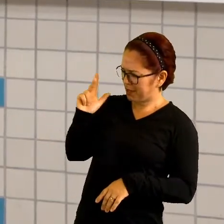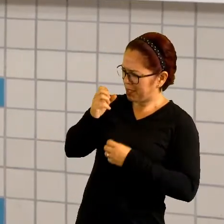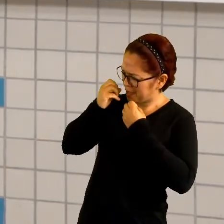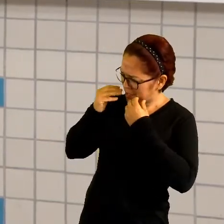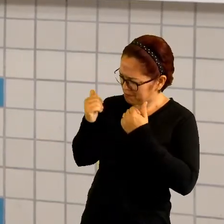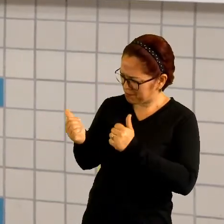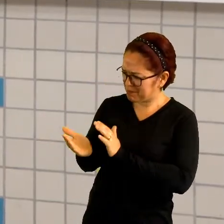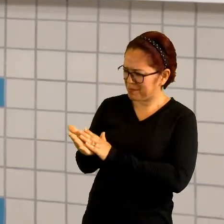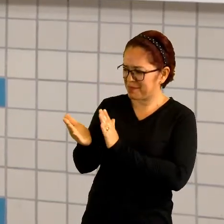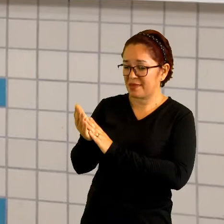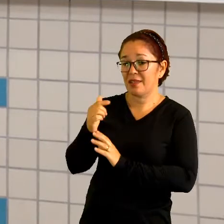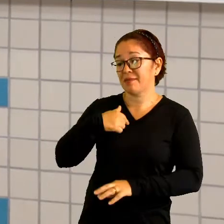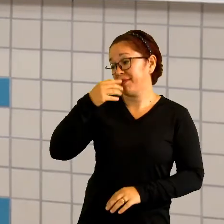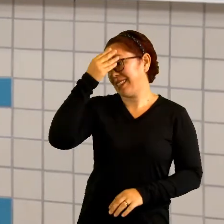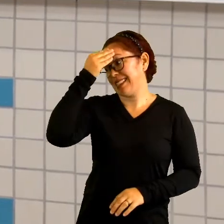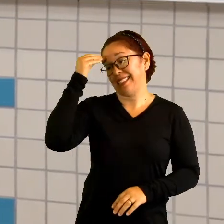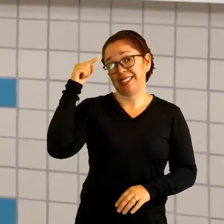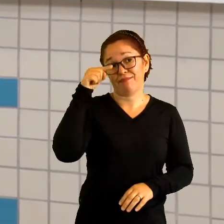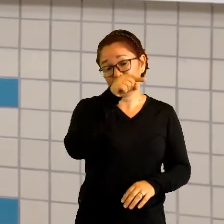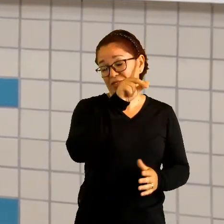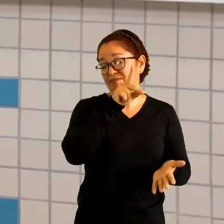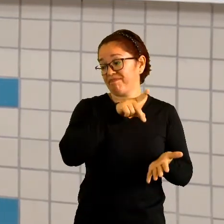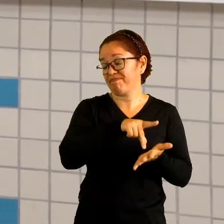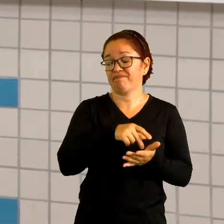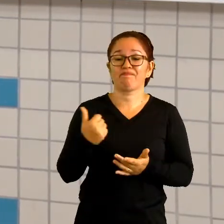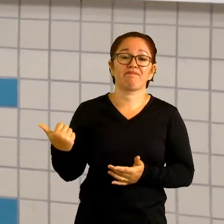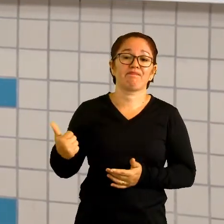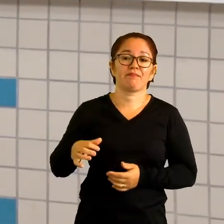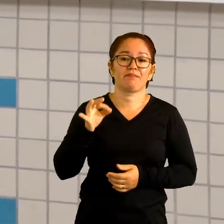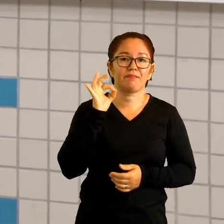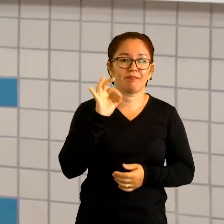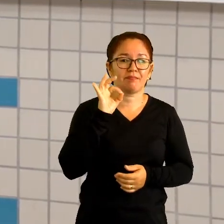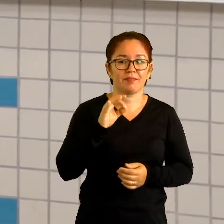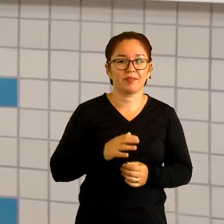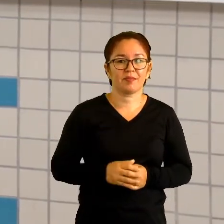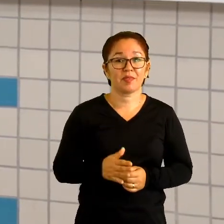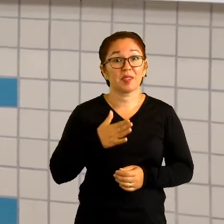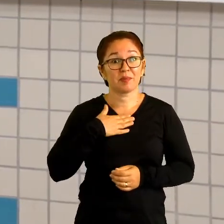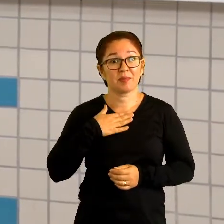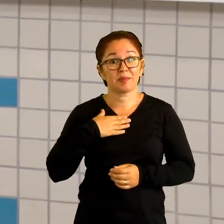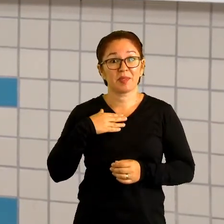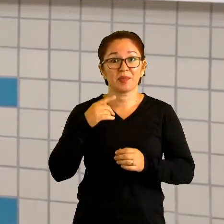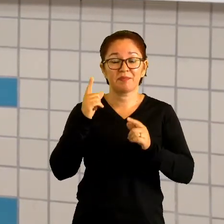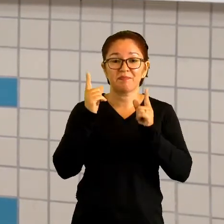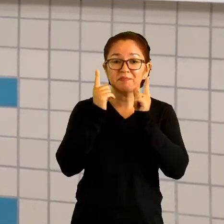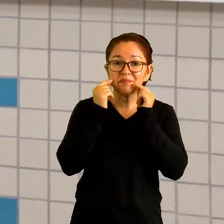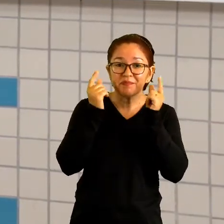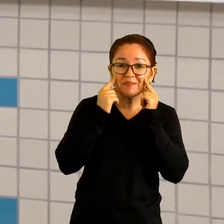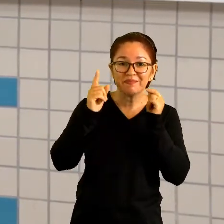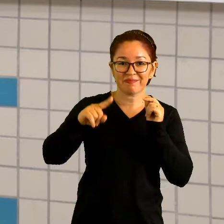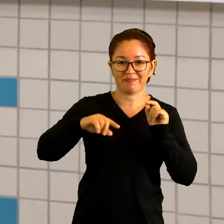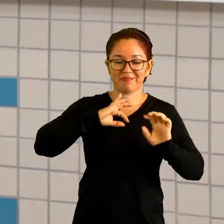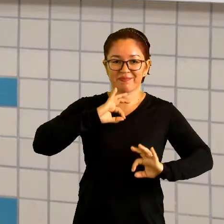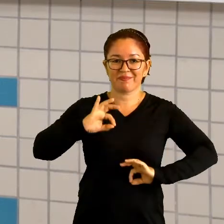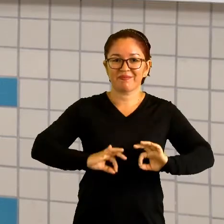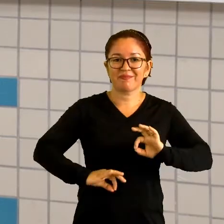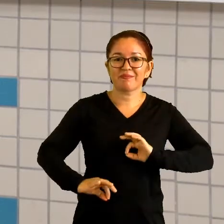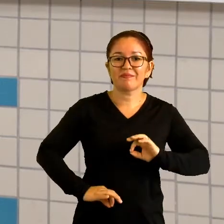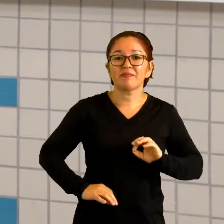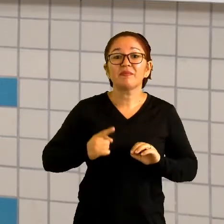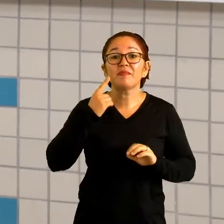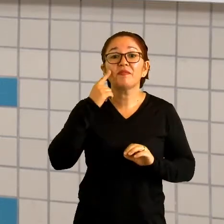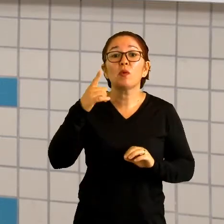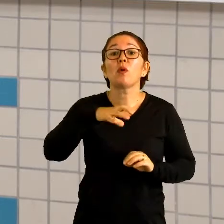Fava. Tinha esquecido do ponto final. O meu gato é malhado. Qual é o nome do animal aqui?